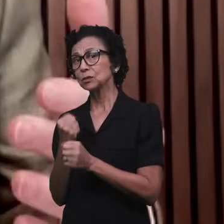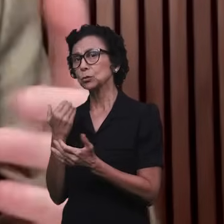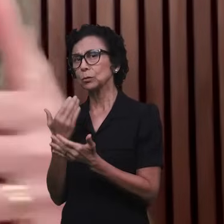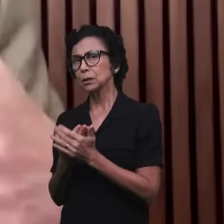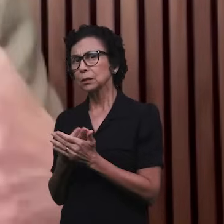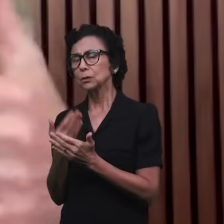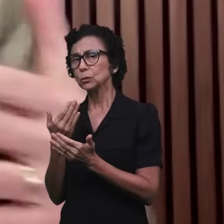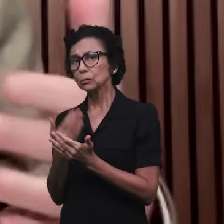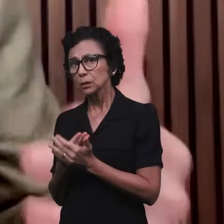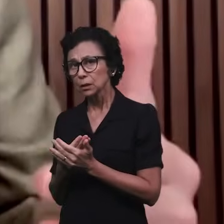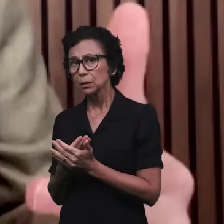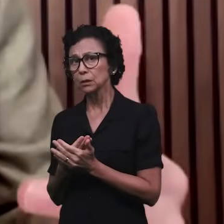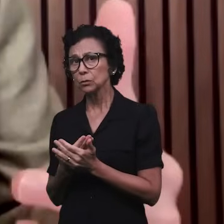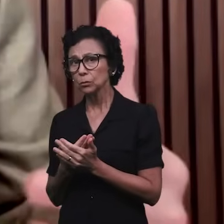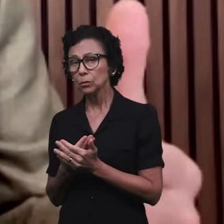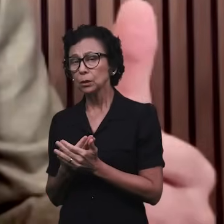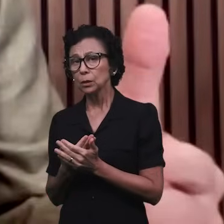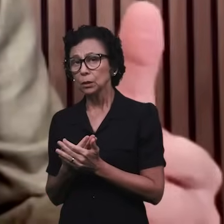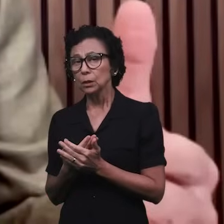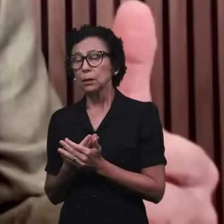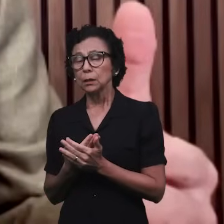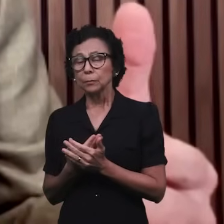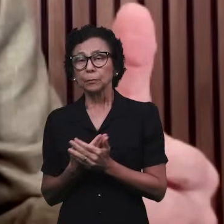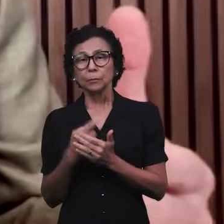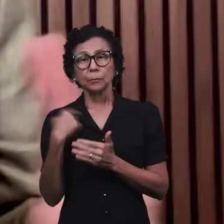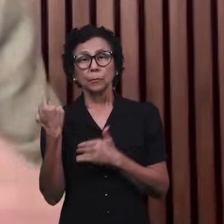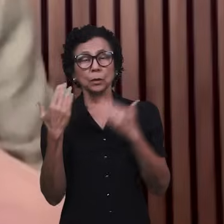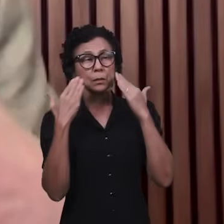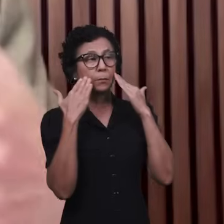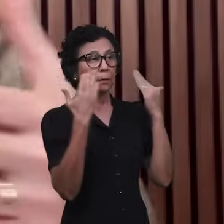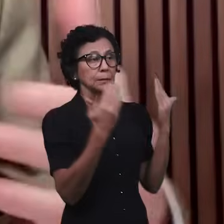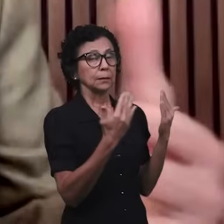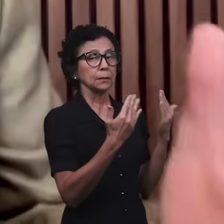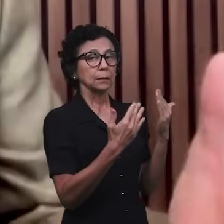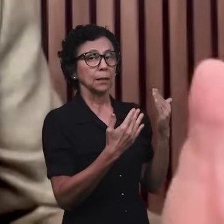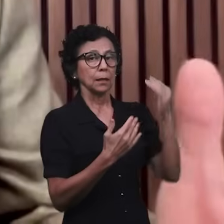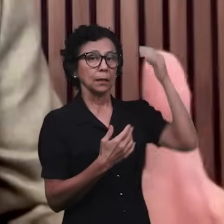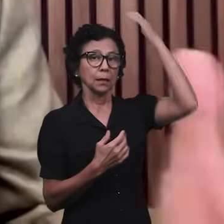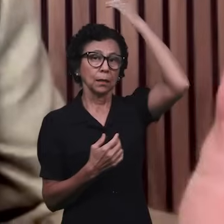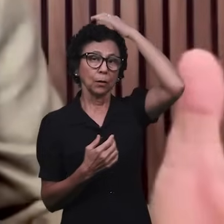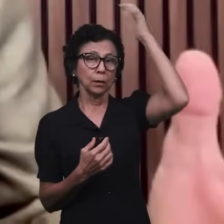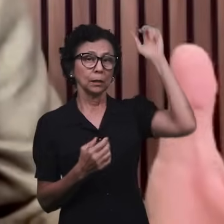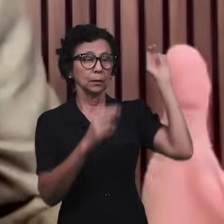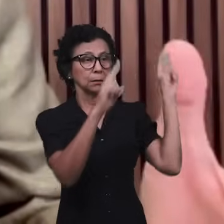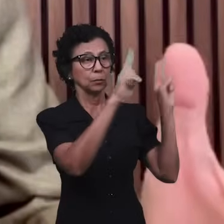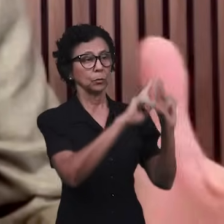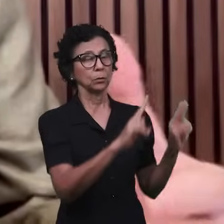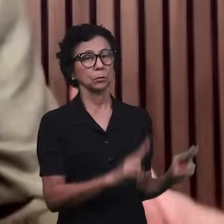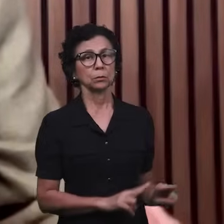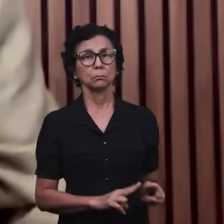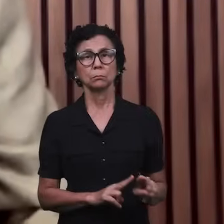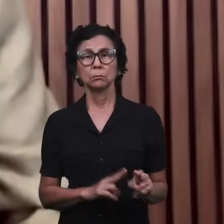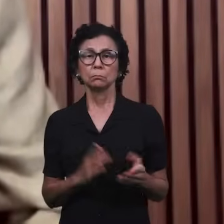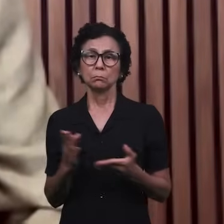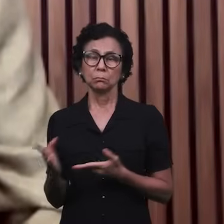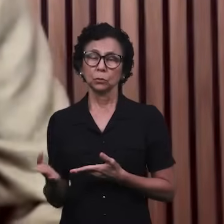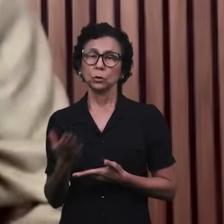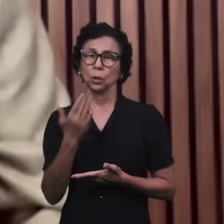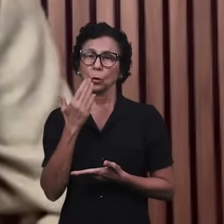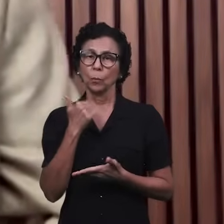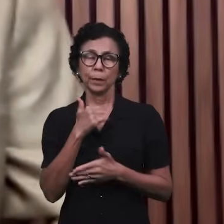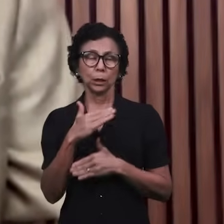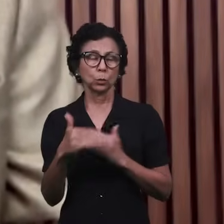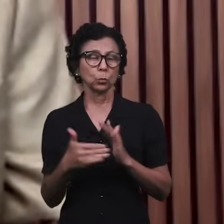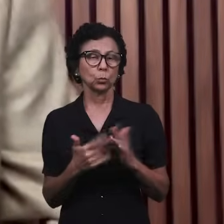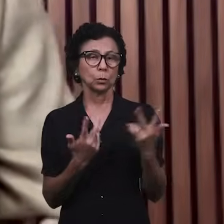3 anos para se apresentarem diante do rei. E eles podiam comer do bom e do melhor, de tudo aquilo que o